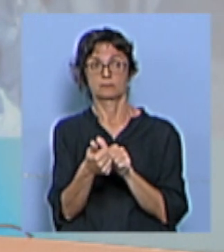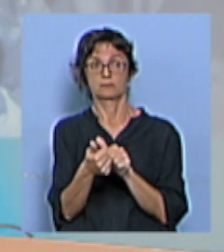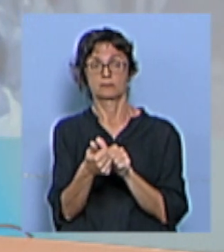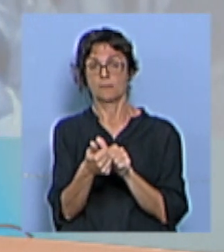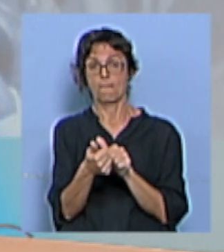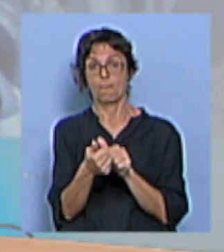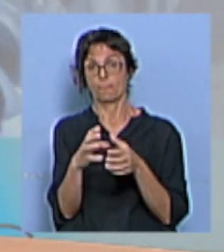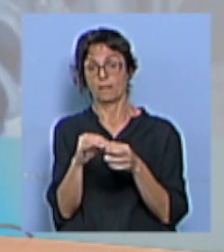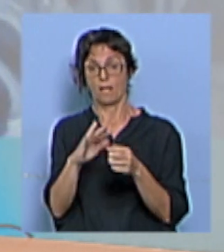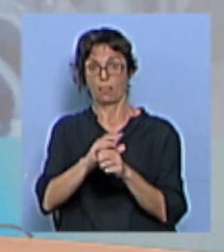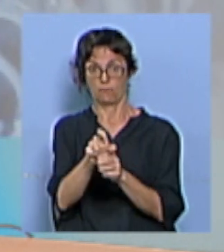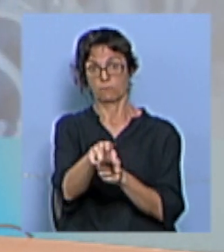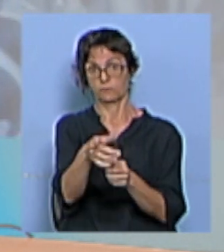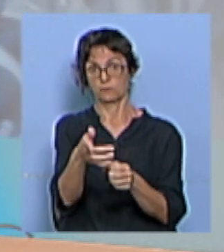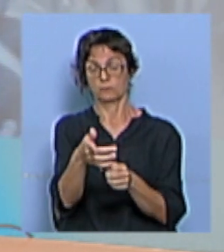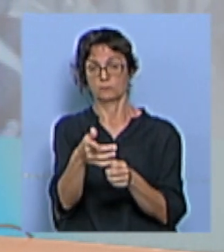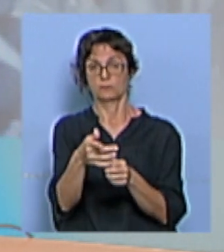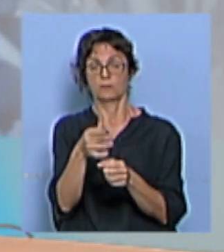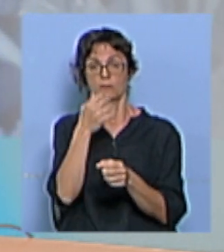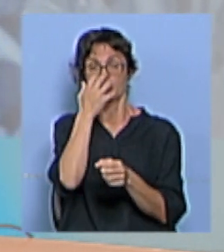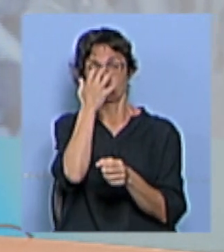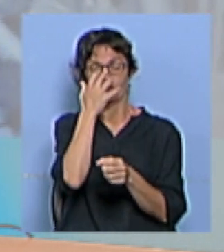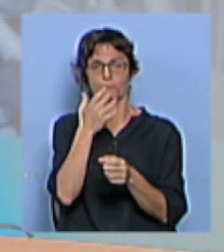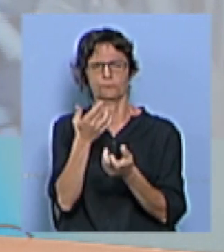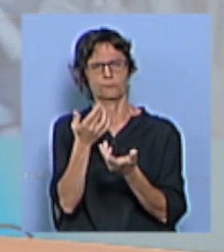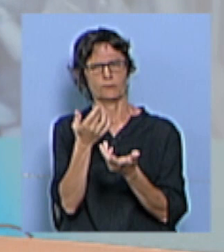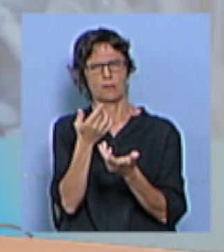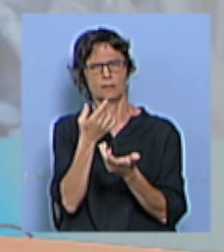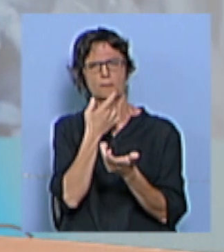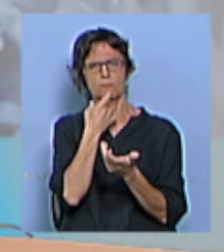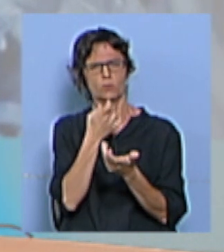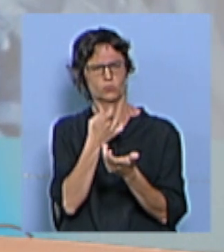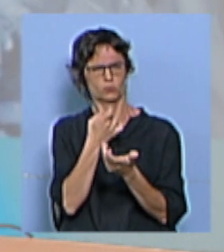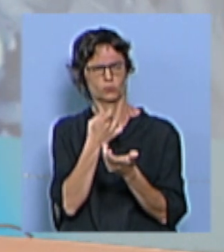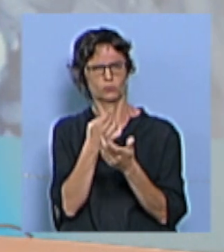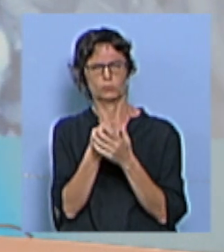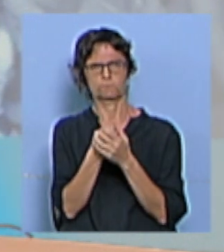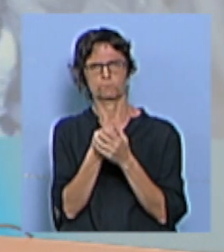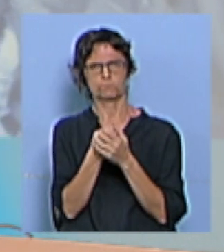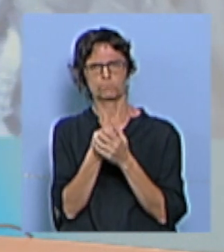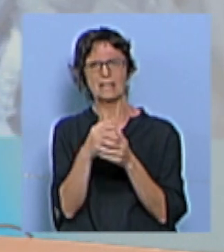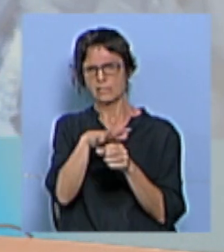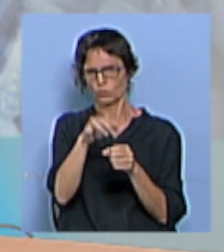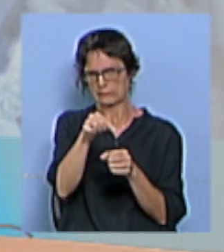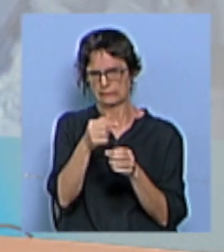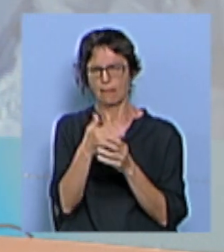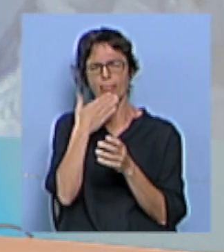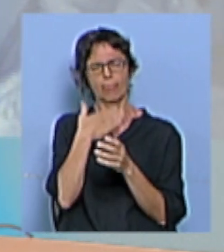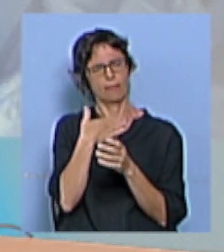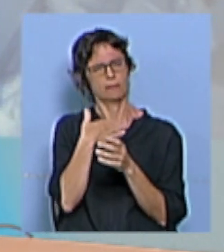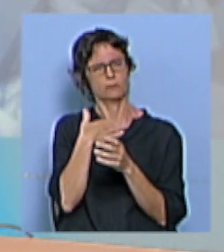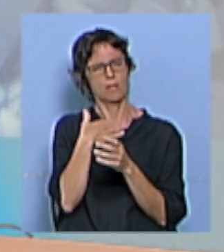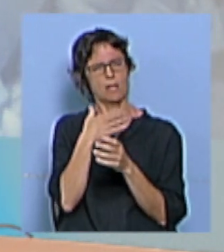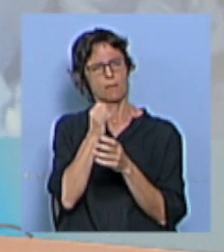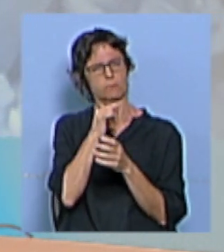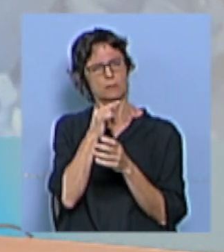disputada por este vírus, digamos que deu outra nitidez a conceitos